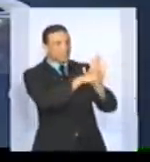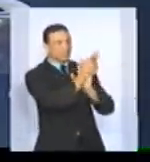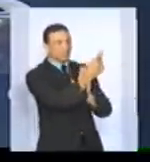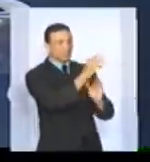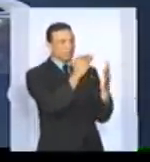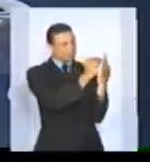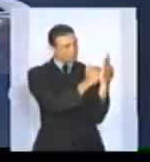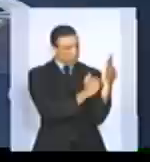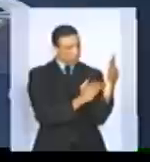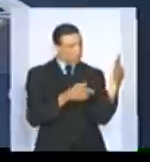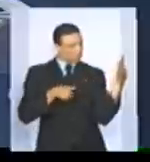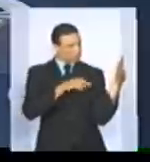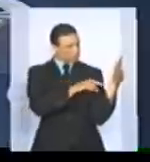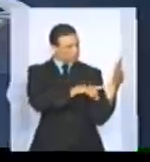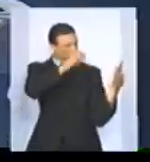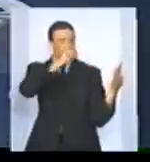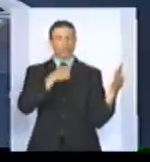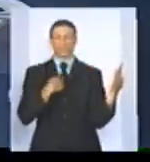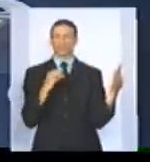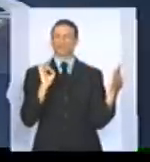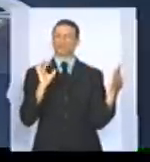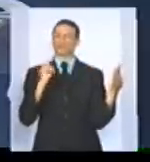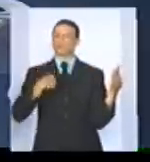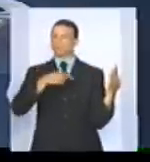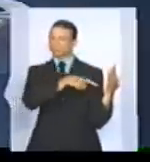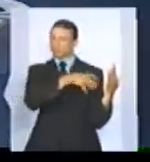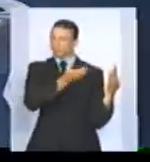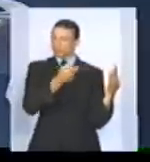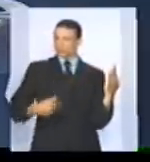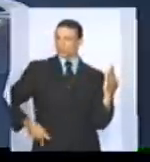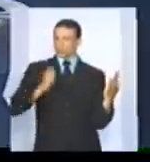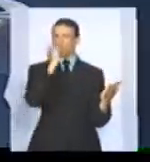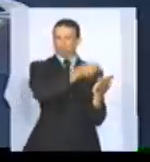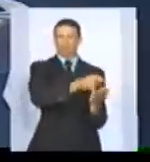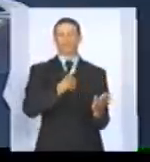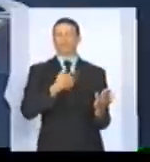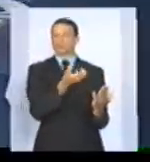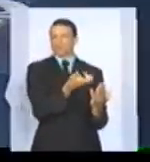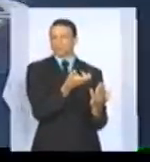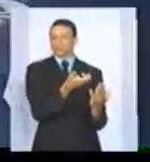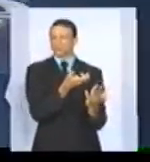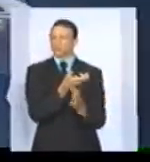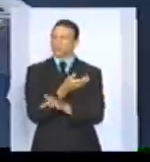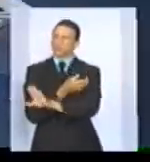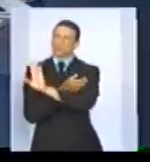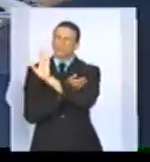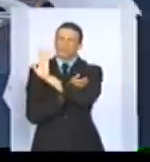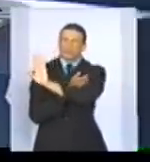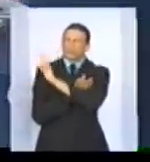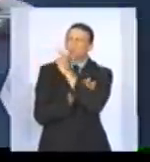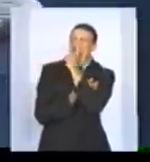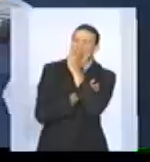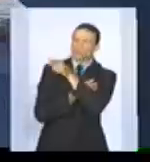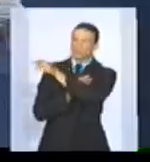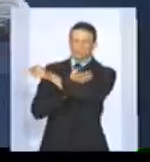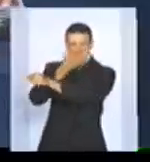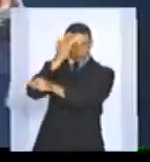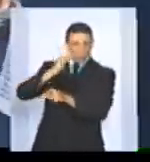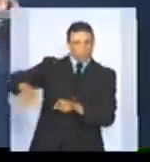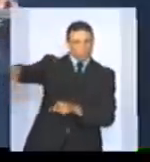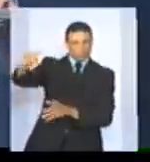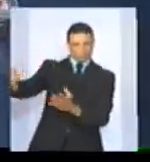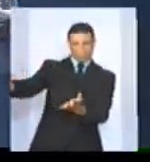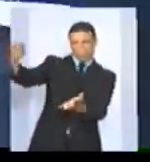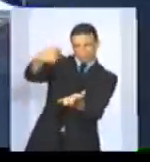programa e somente aquele pelo qual ele está disposto a pagar? Como admitir que os consumidores, ao prevalecer